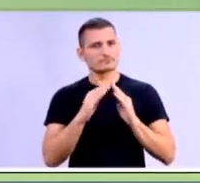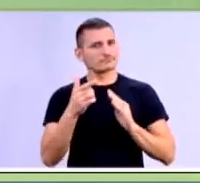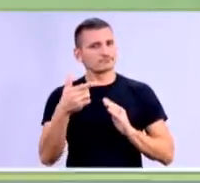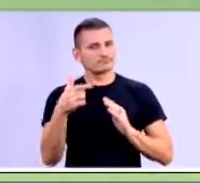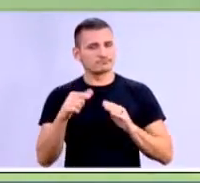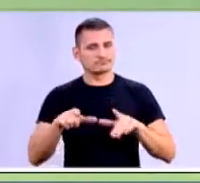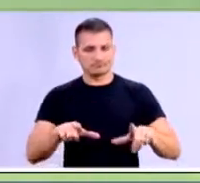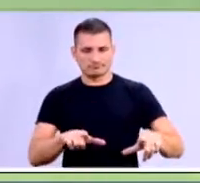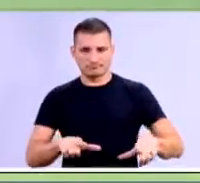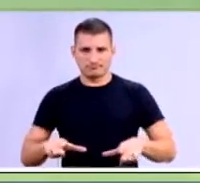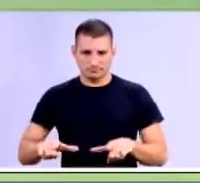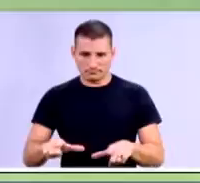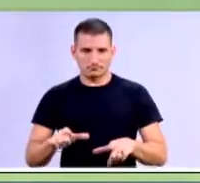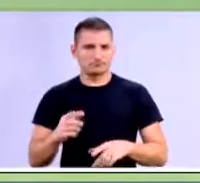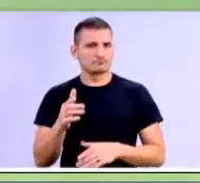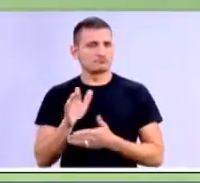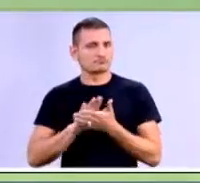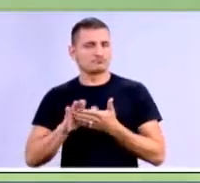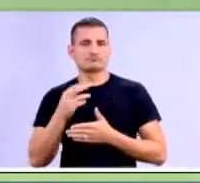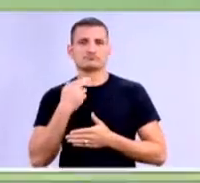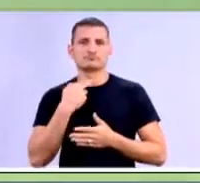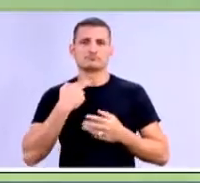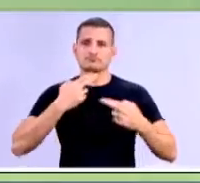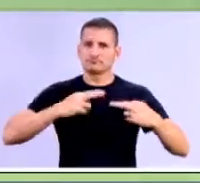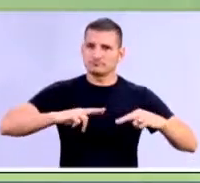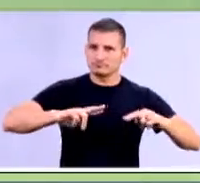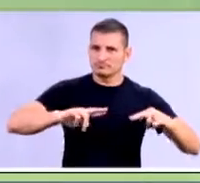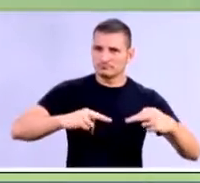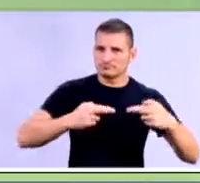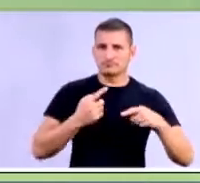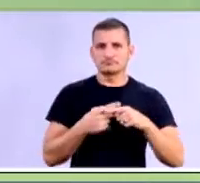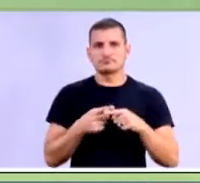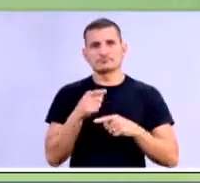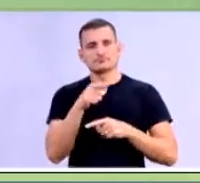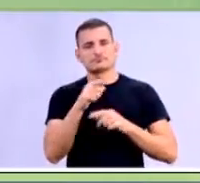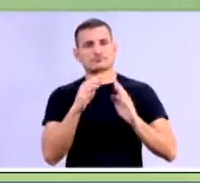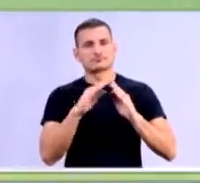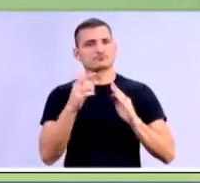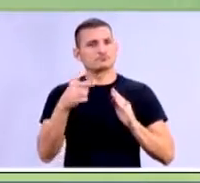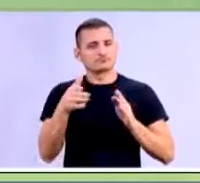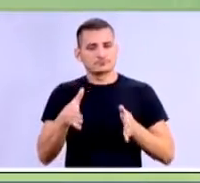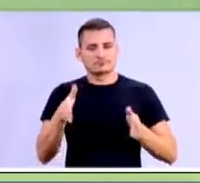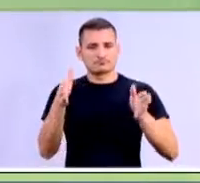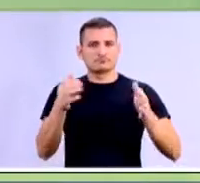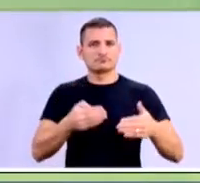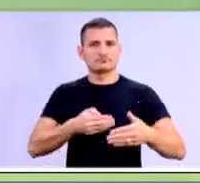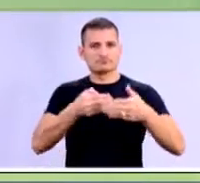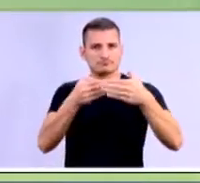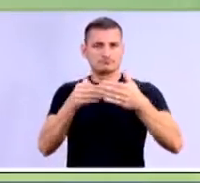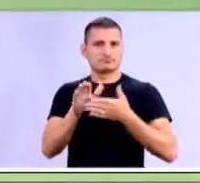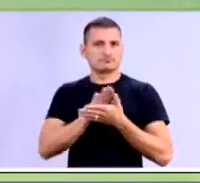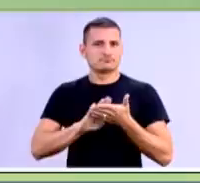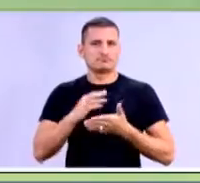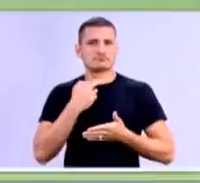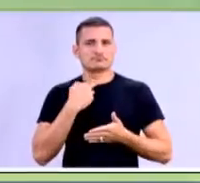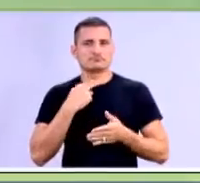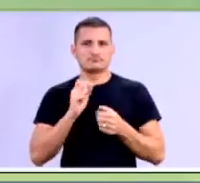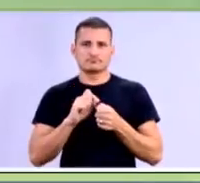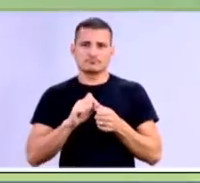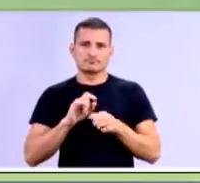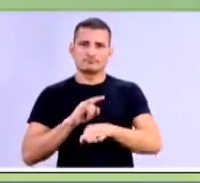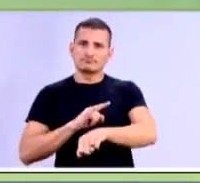chão. Ninguém podia dormir na rede, porque na casa não tinha parede. Ninguém podia fazer